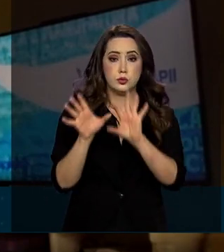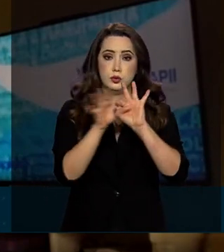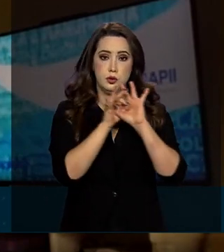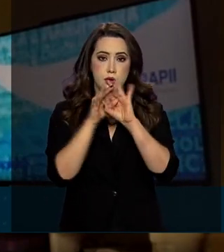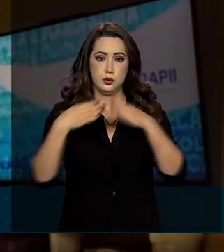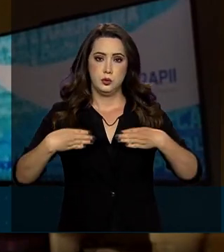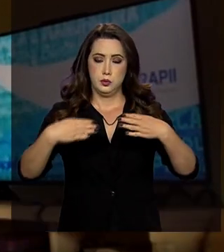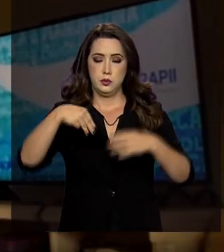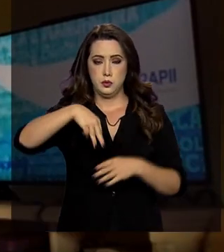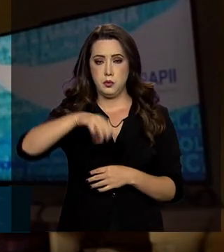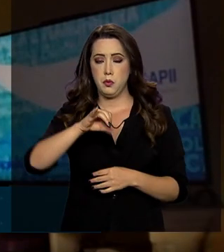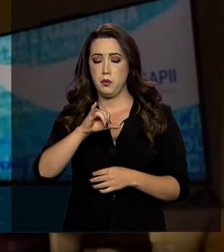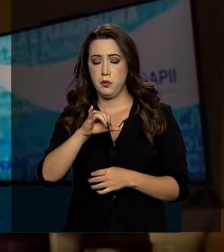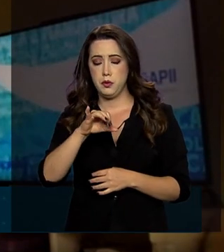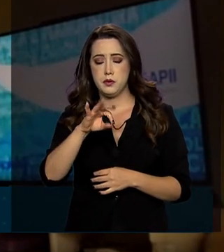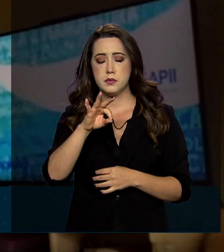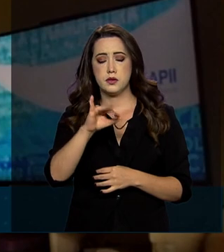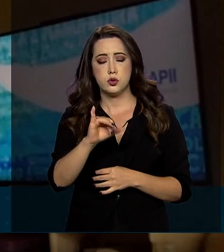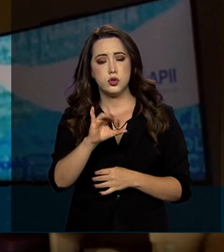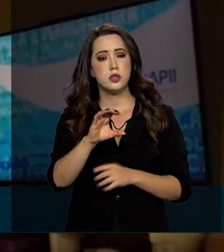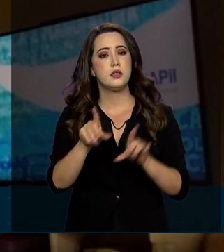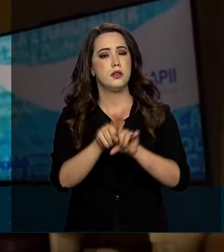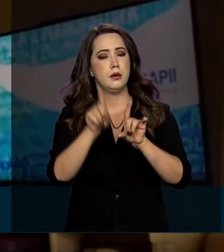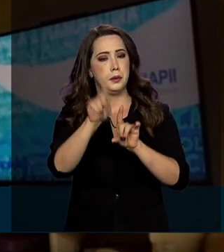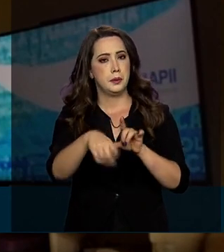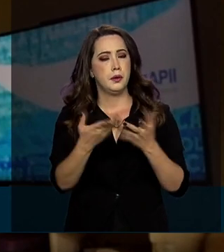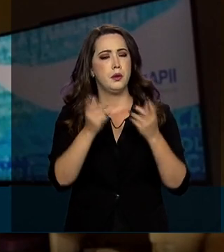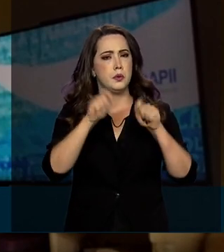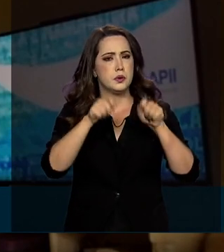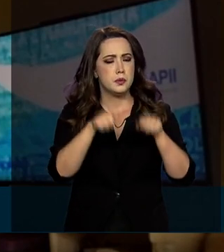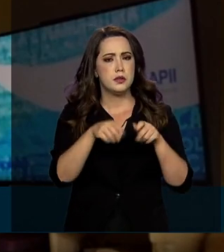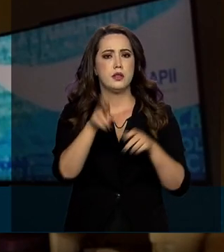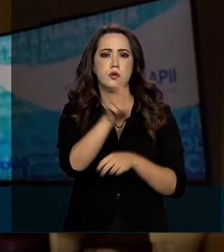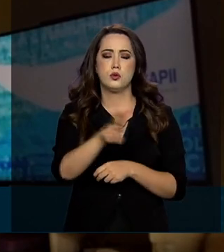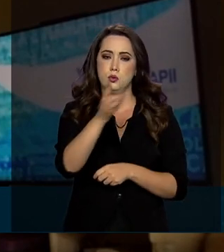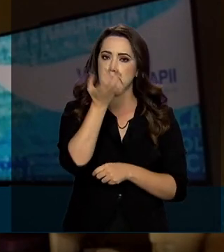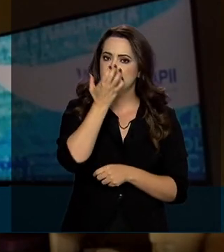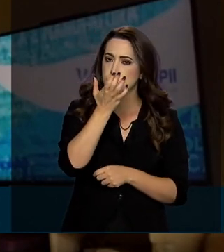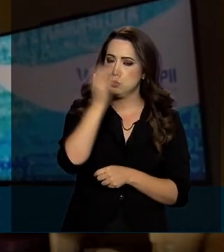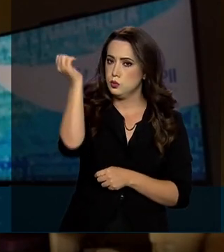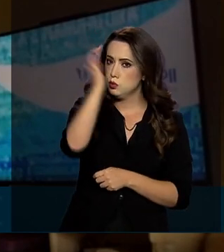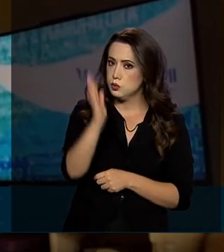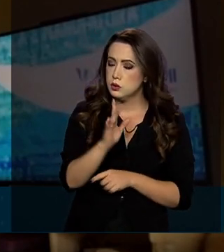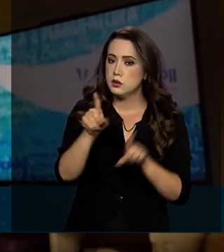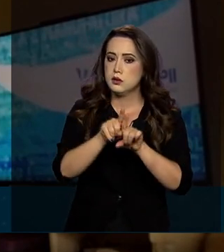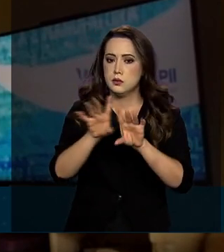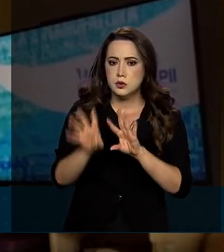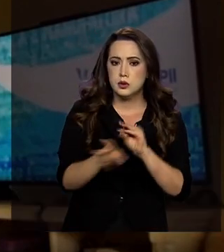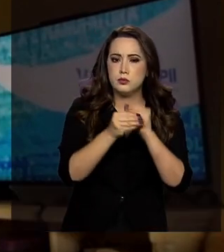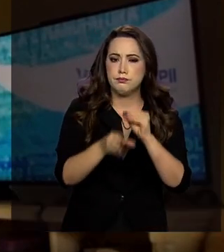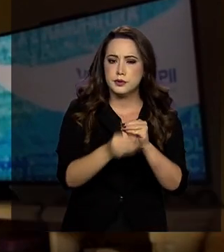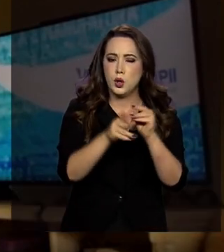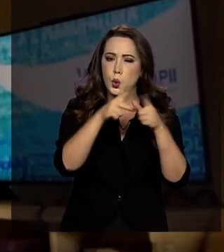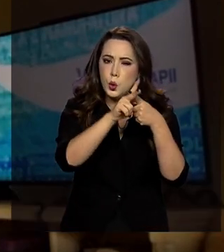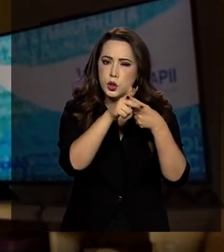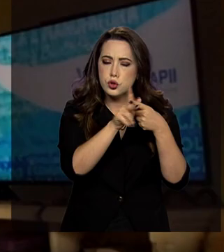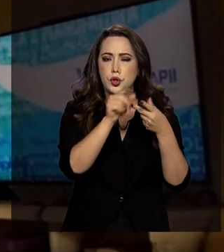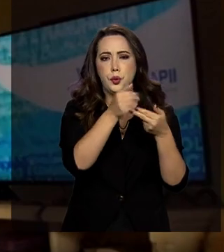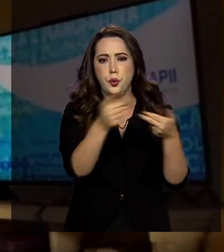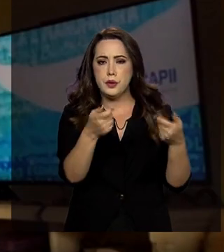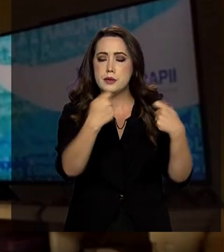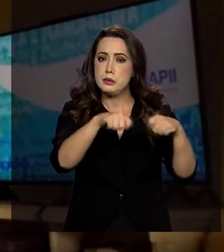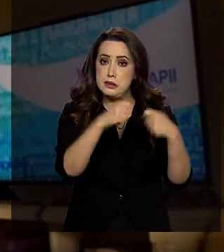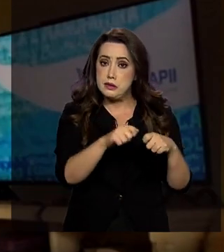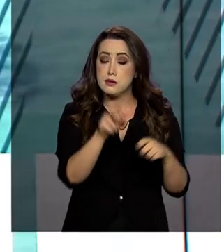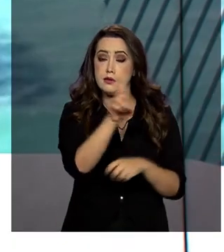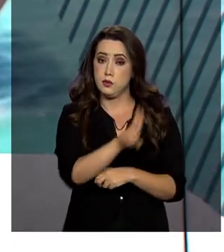as adaptações necessárias para o uso do respirador no Brasil, bem como o acréscimo de algumas funcionalidades adicionais muito